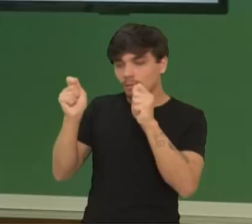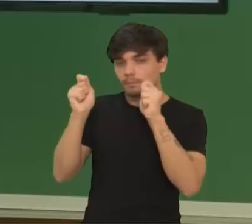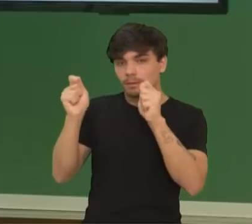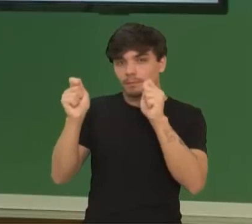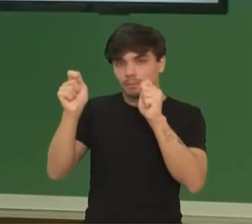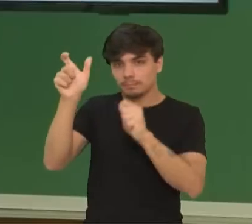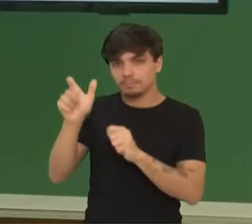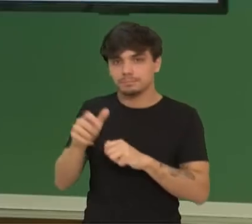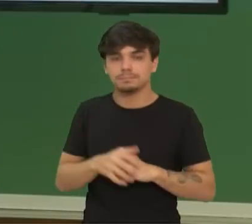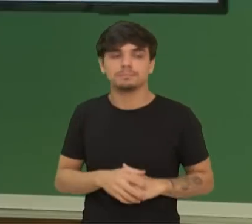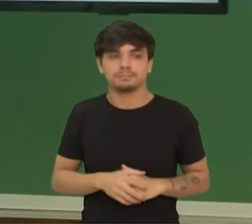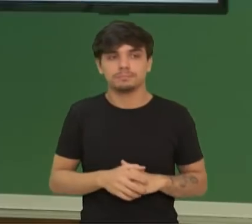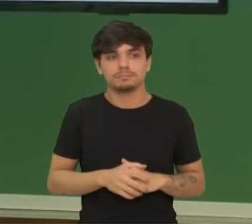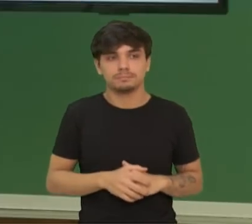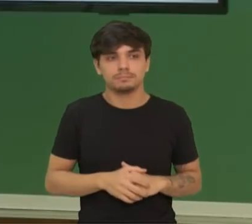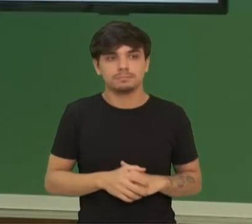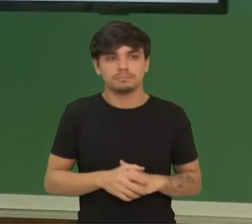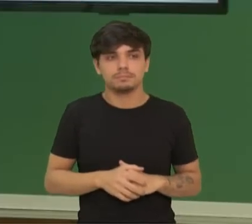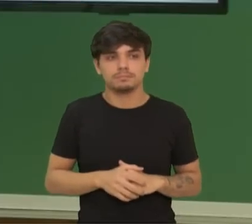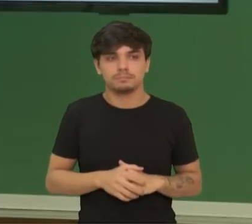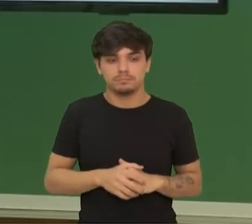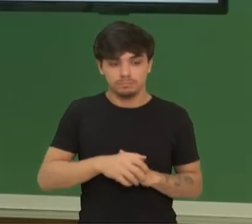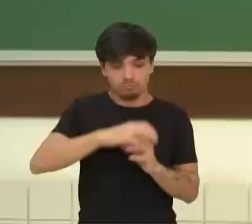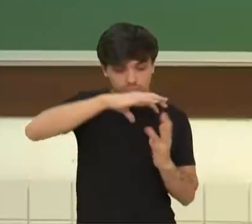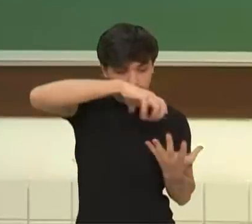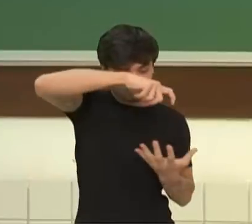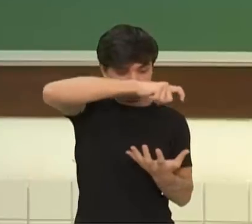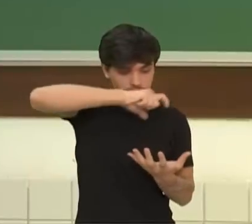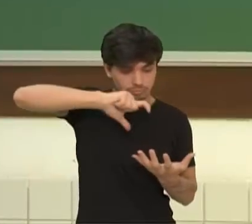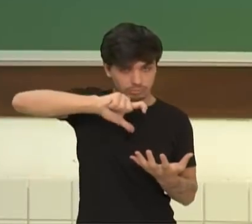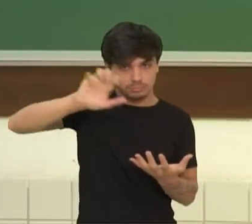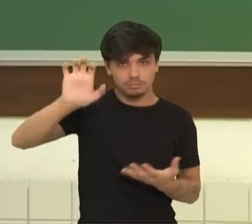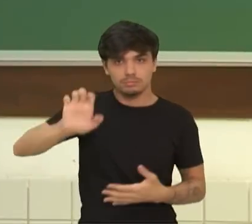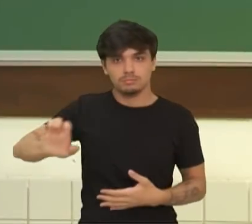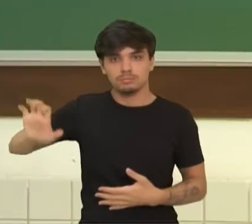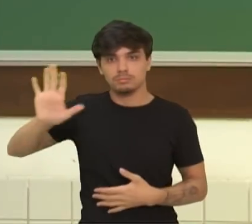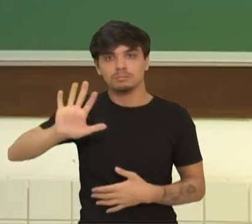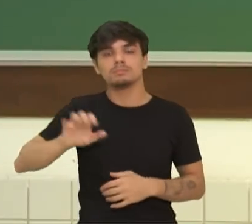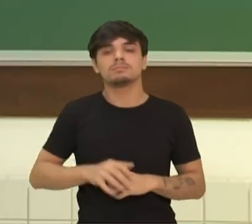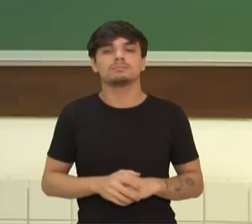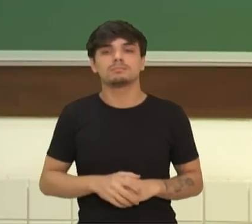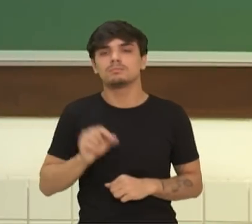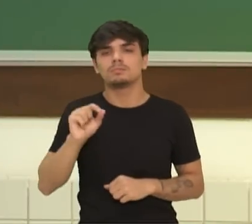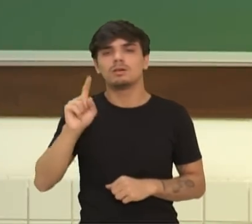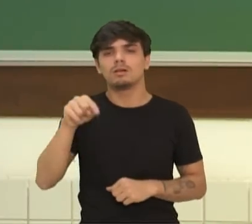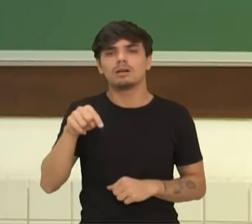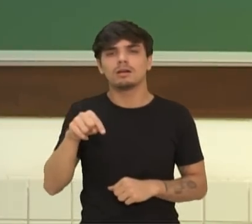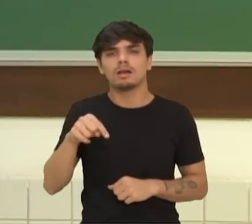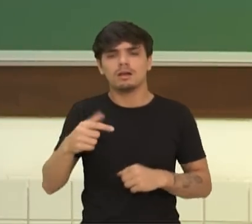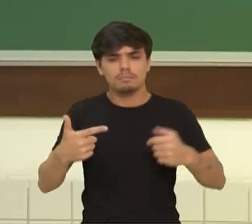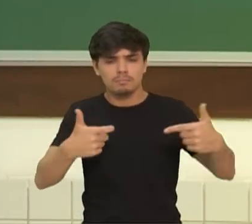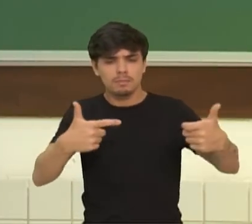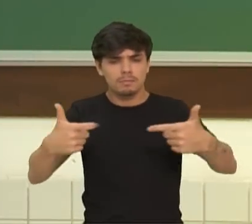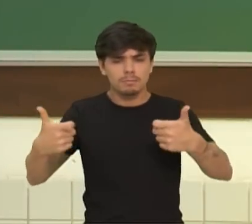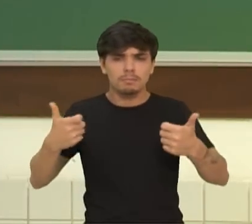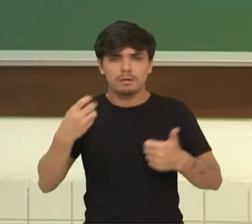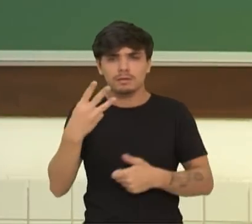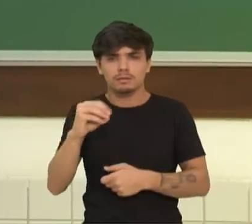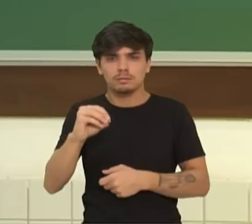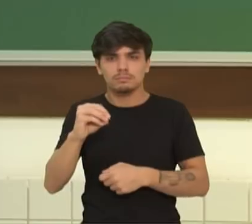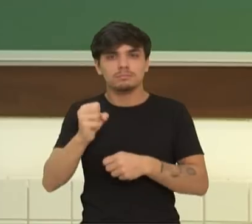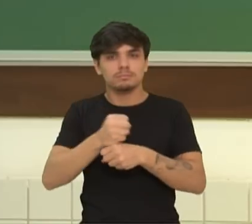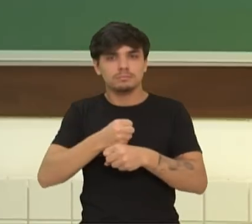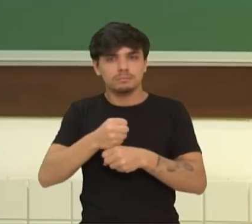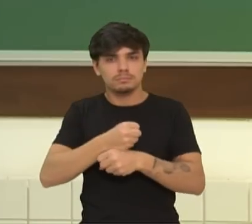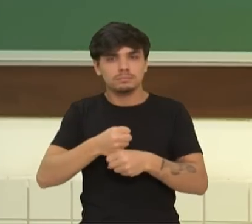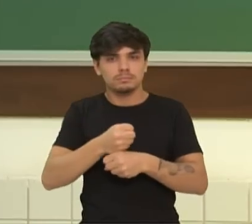protestantismo no continente europeu. Então, o que foi a Guerra dos 30 anos? A Guerra dos 30 anos começou com